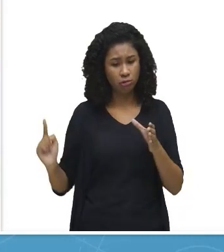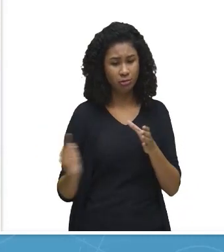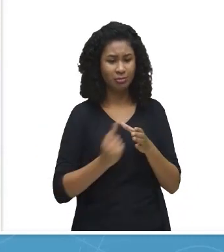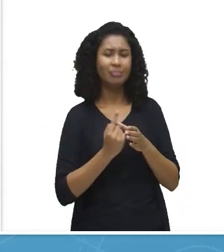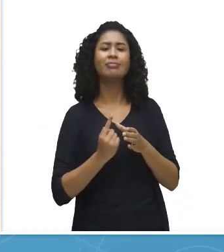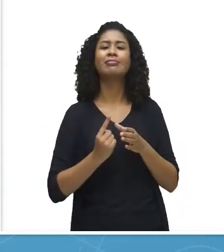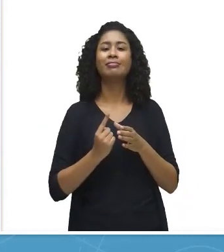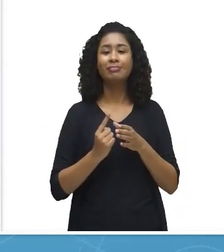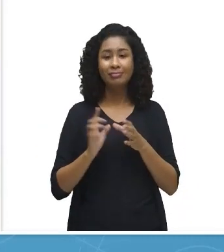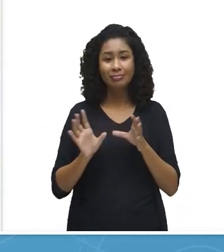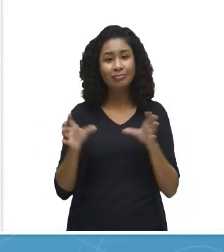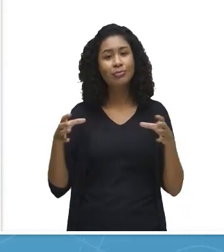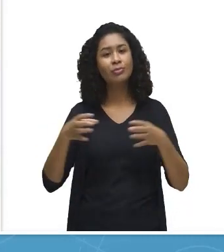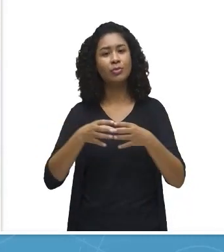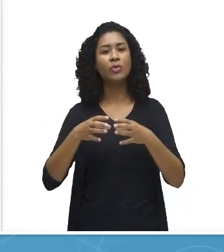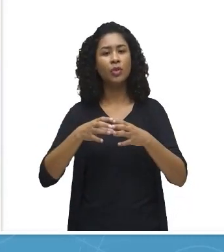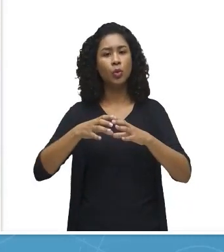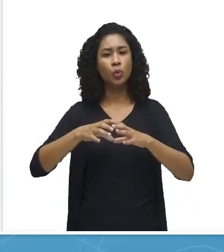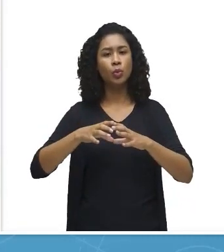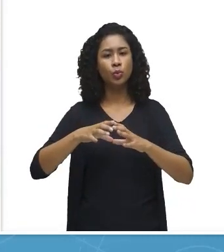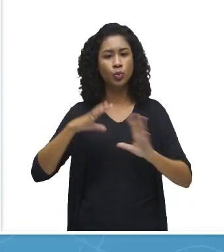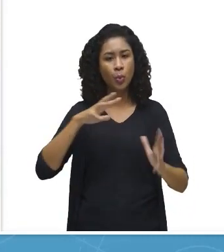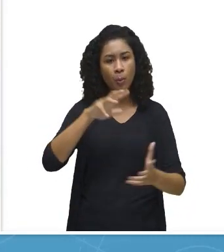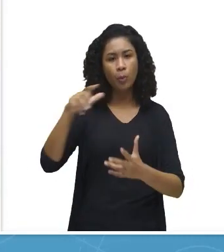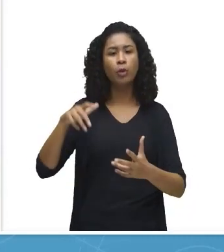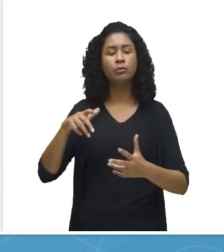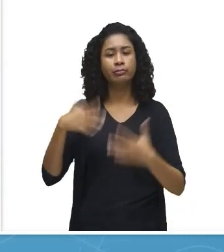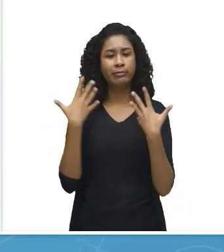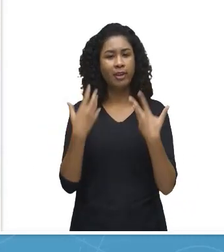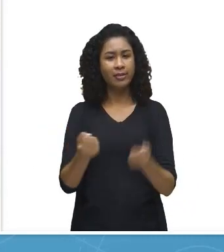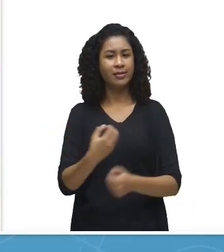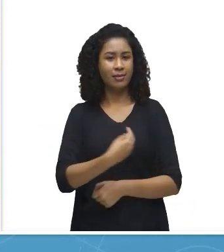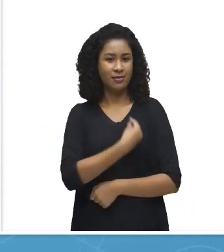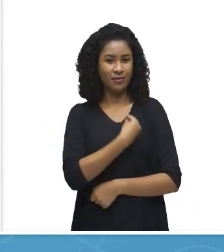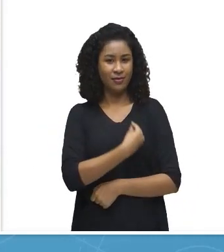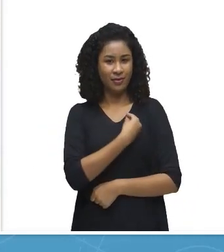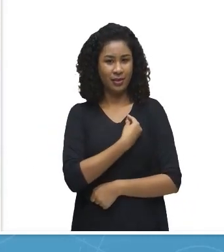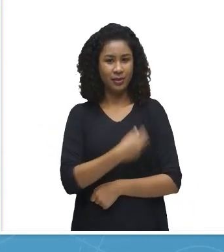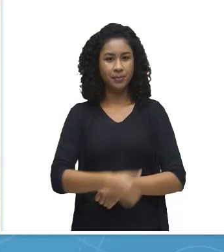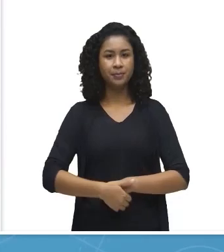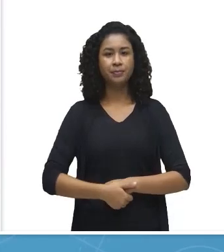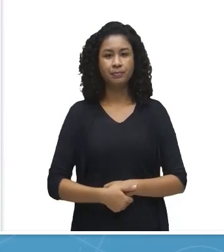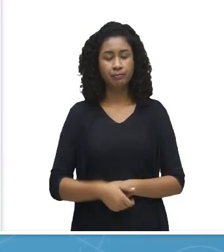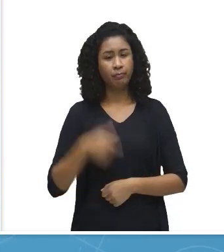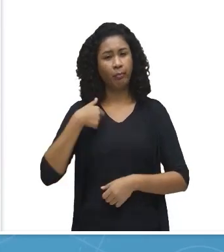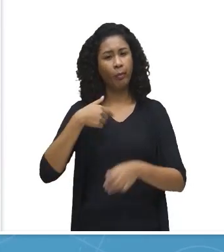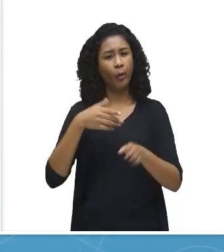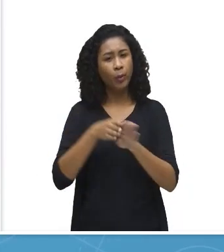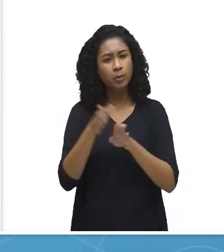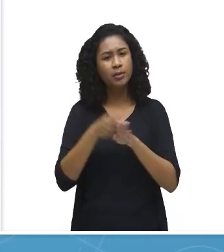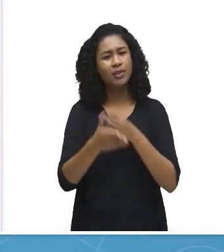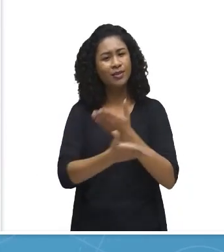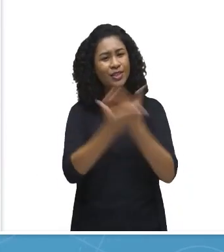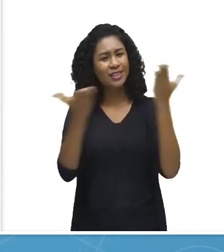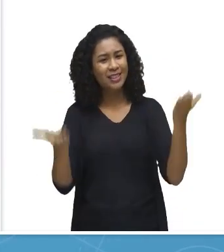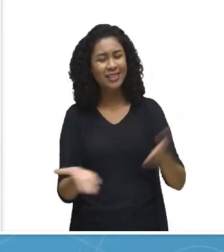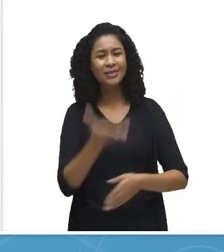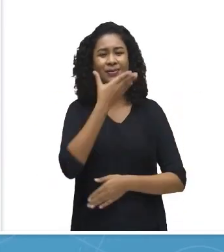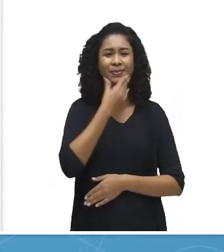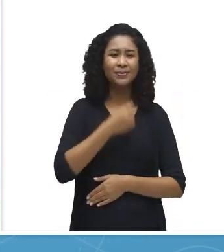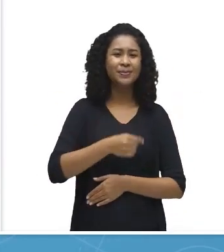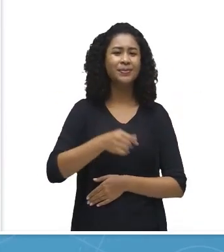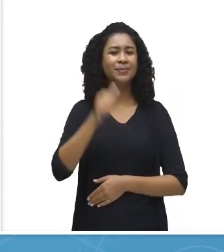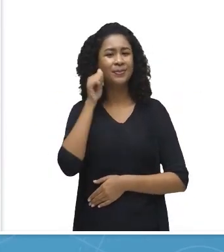humanidade no movimento de defesa pela vida. Tá? A você, meu caro aluno, minha cara aluna, um grande